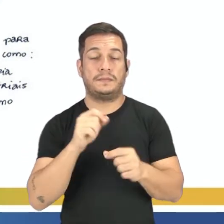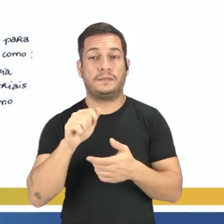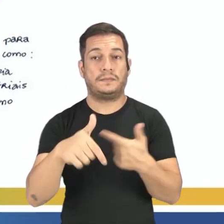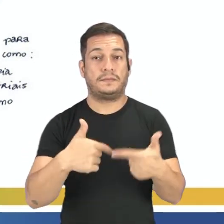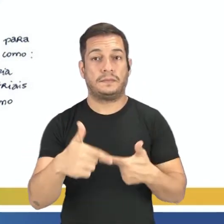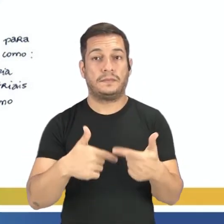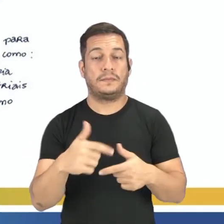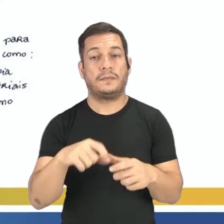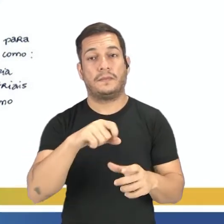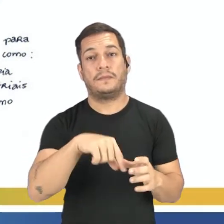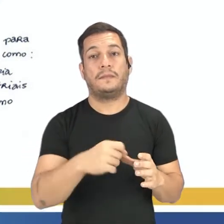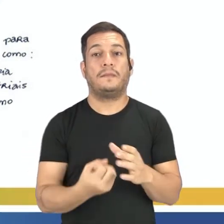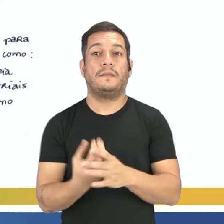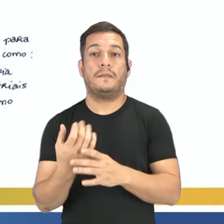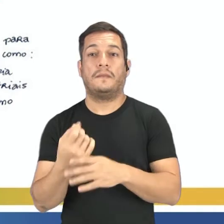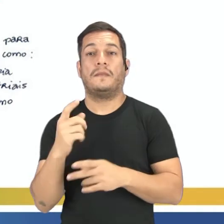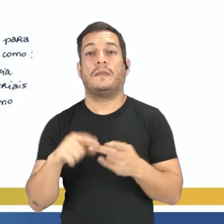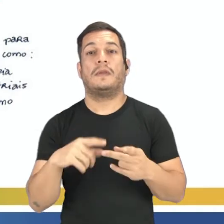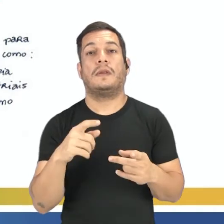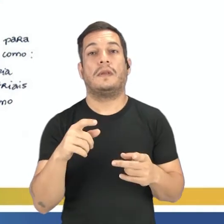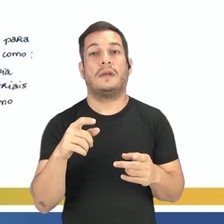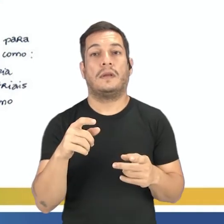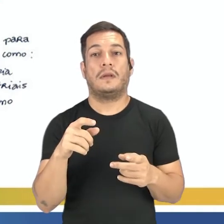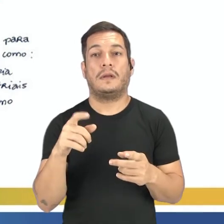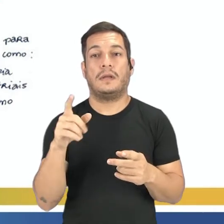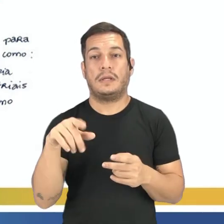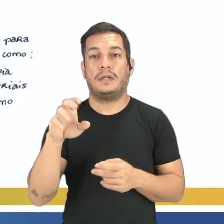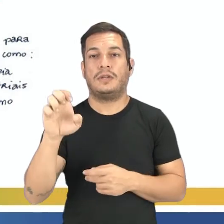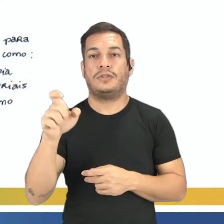atividade como agropecuária, agroindústria e o